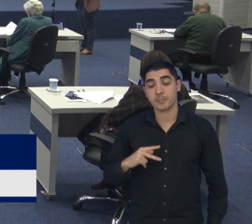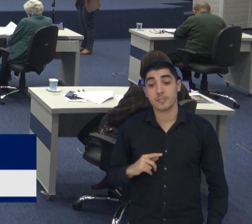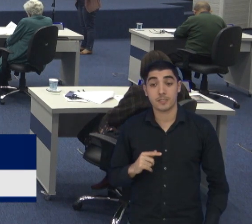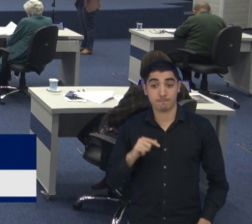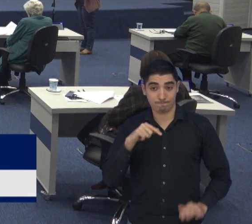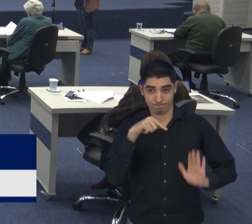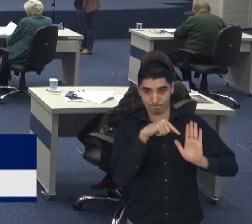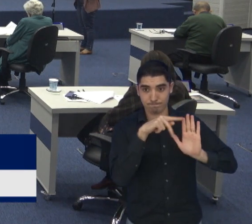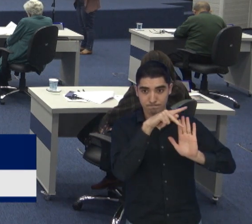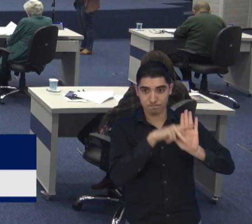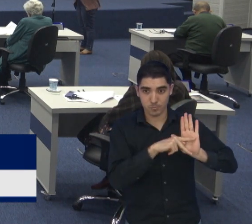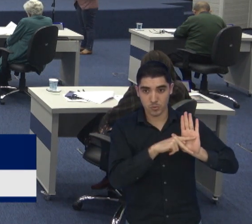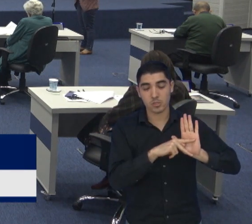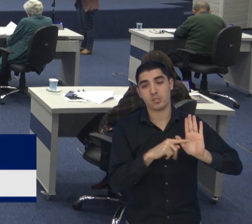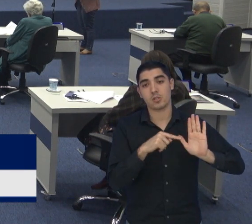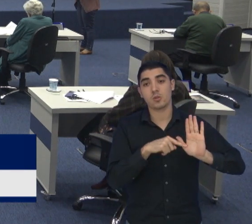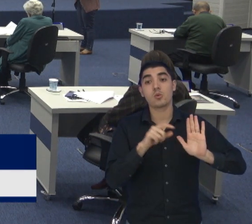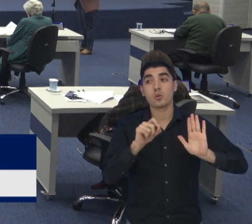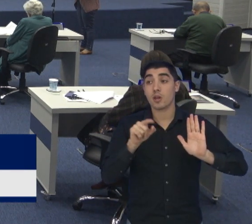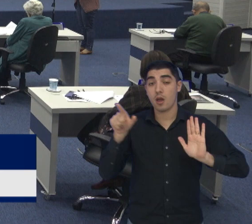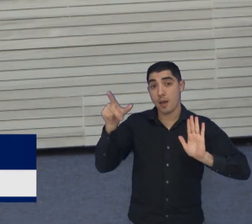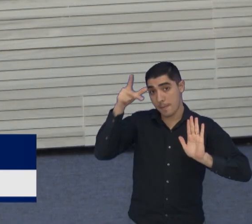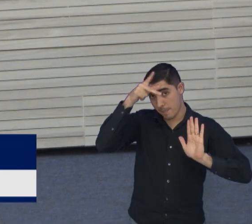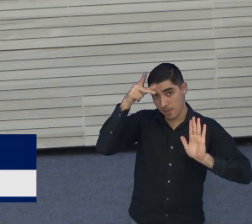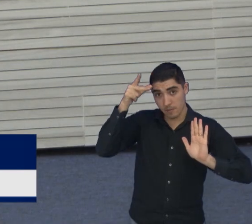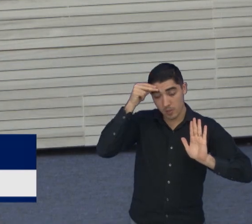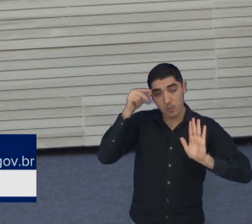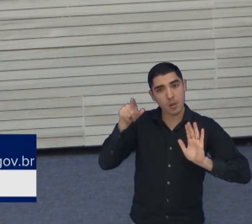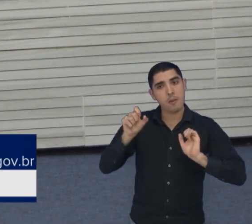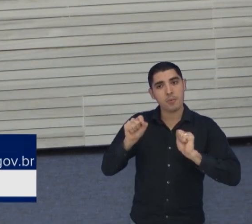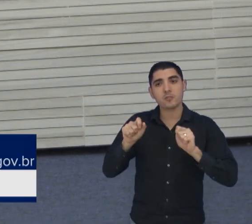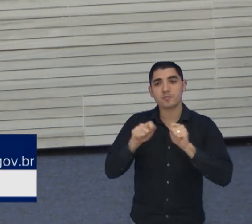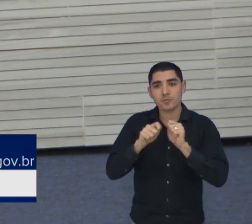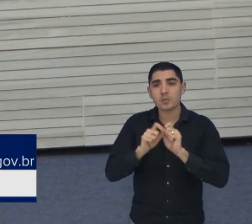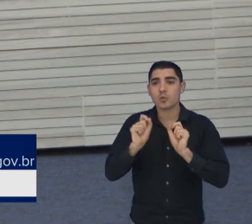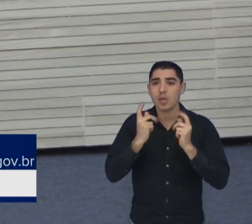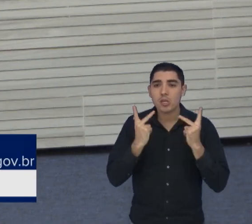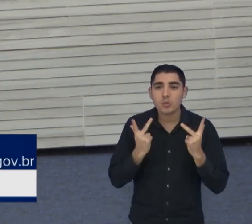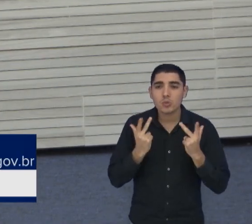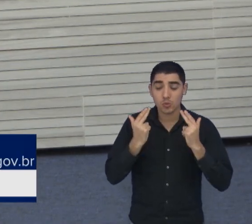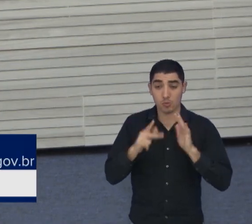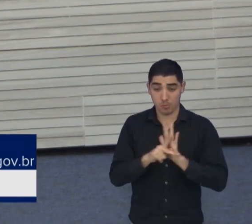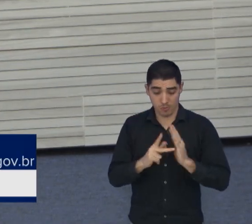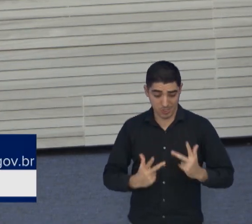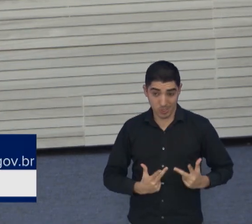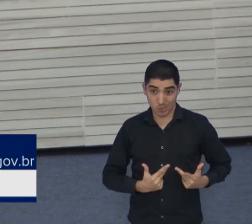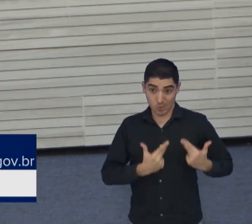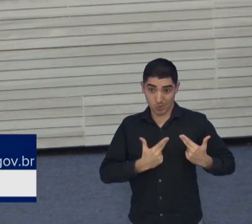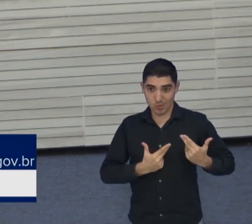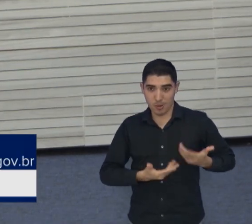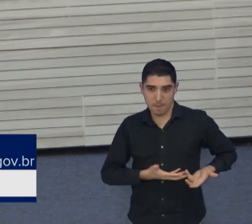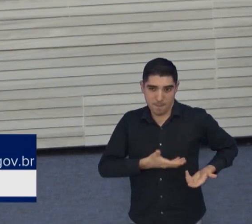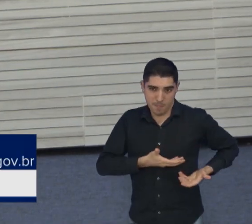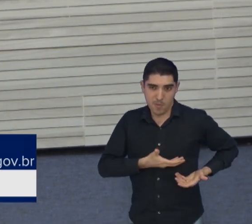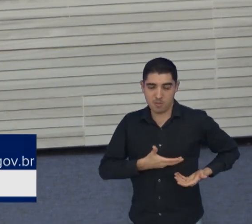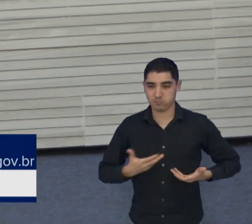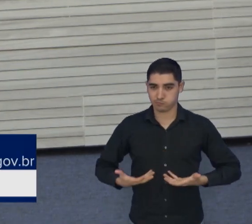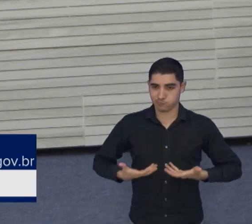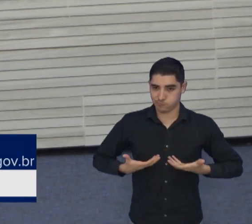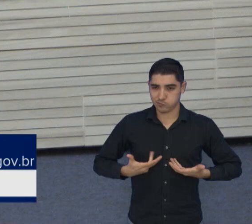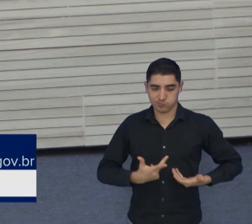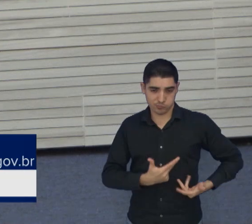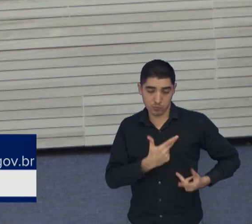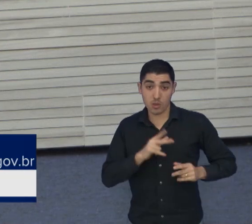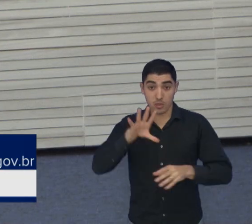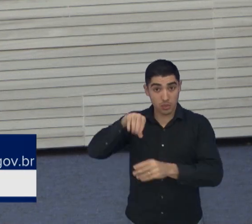projeto autorizando o Poder Executivo a realizar cirurgia plástica reparadora da mama pela rede de unidades integrantes do Sistema